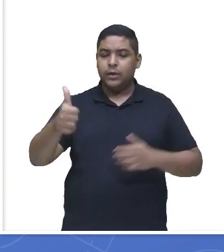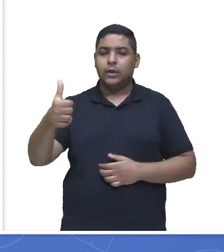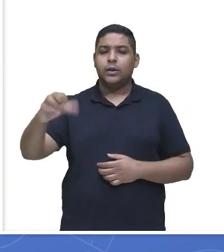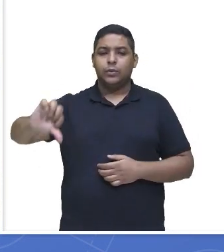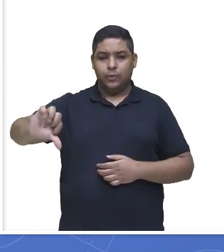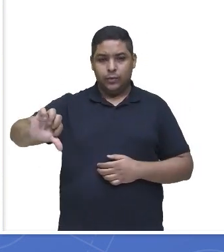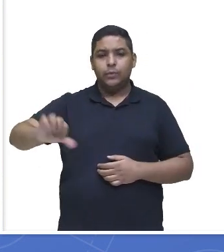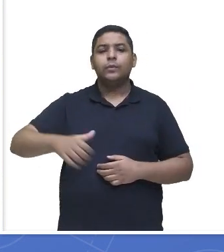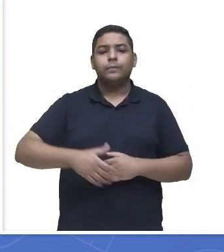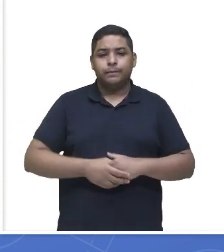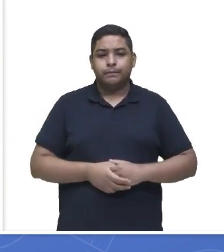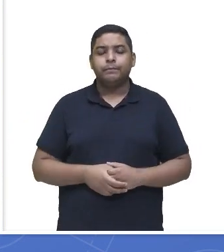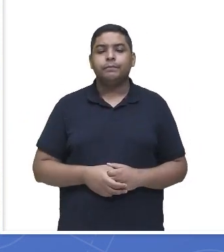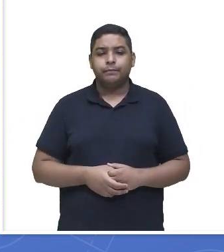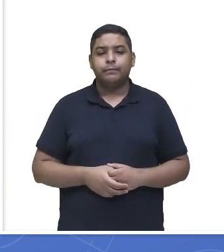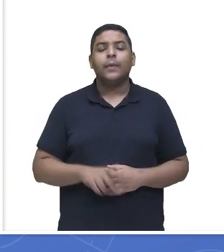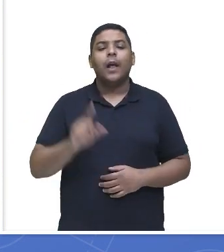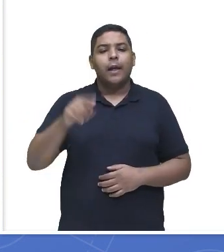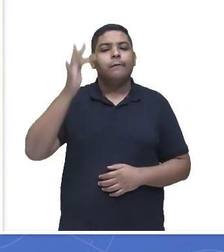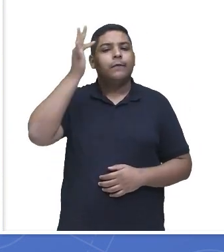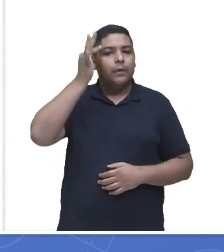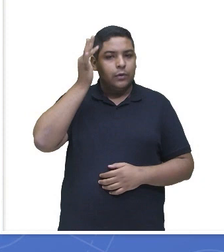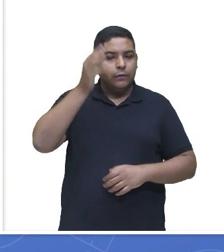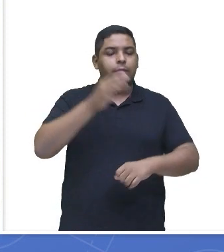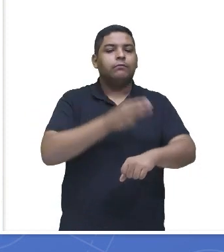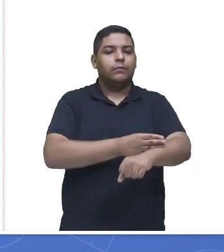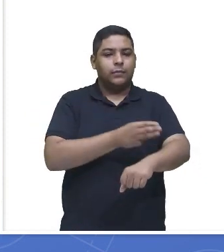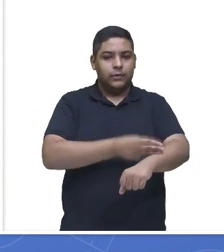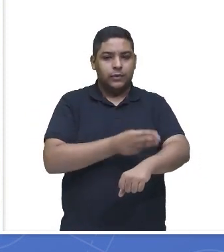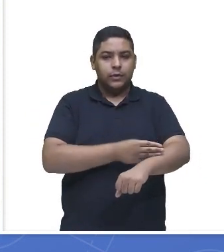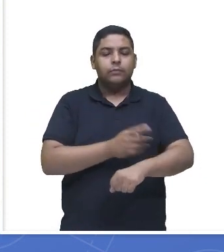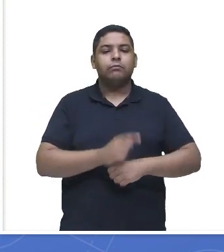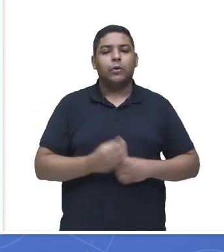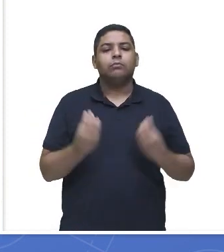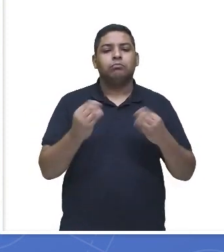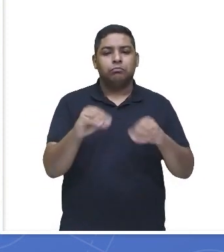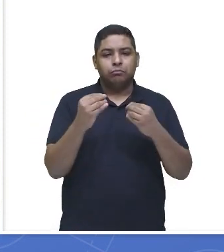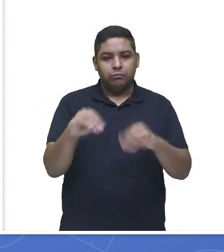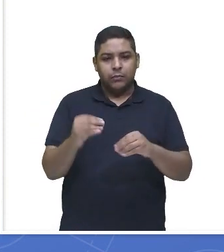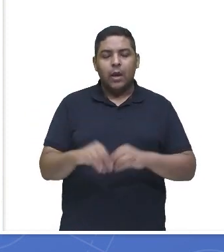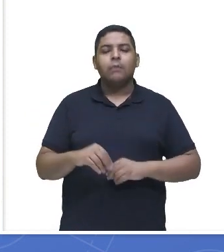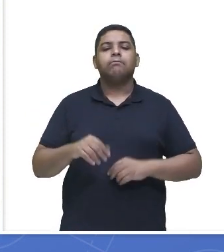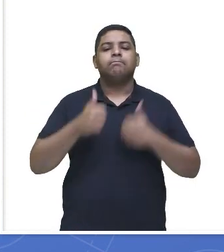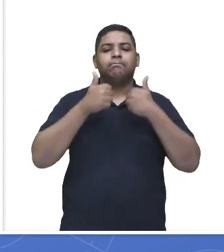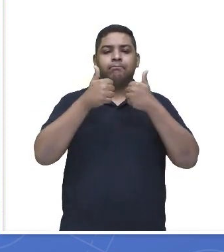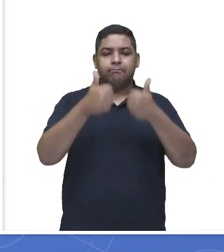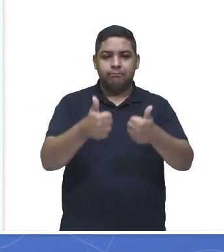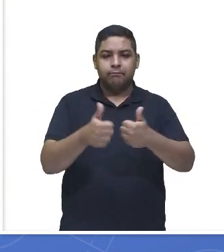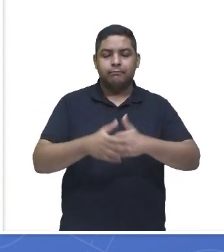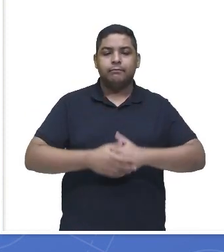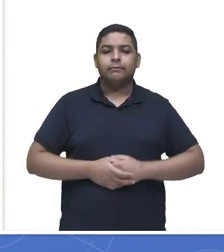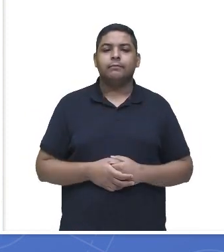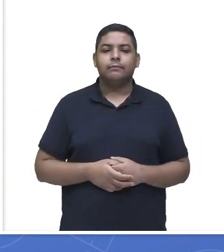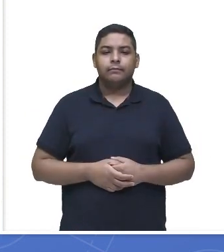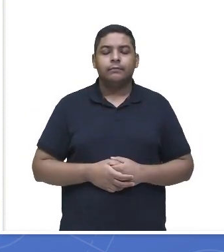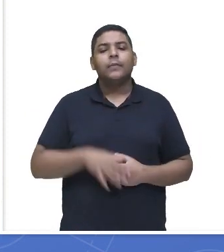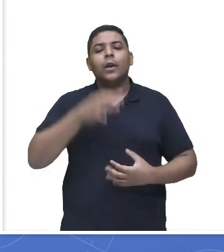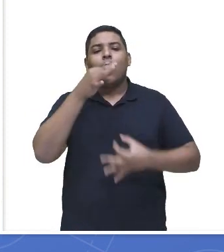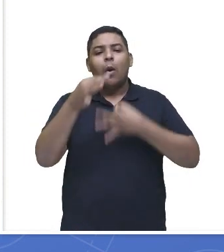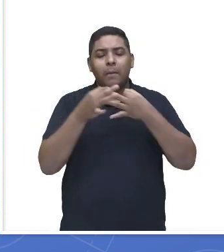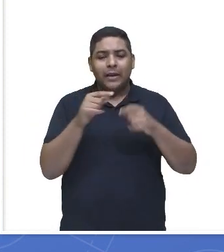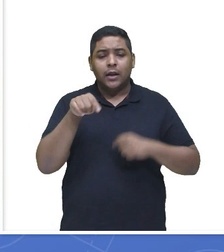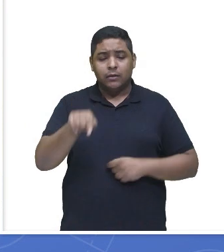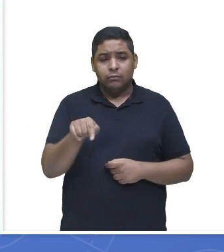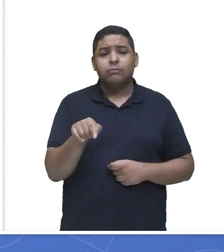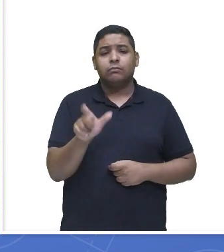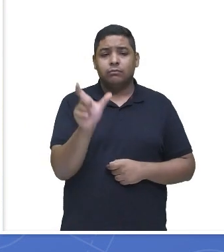isso daí é a nossa filosofia moderna, o que vocês colocaram aí muito bem, tá? O comentário dessa